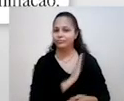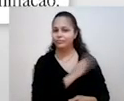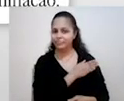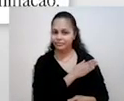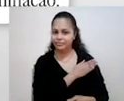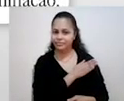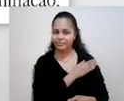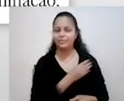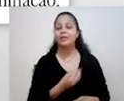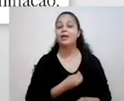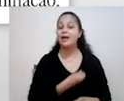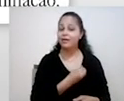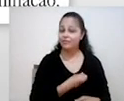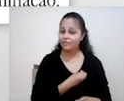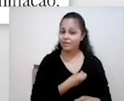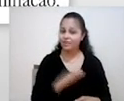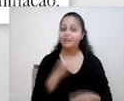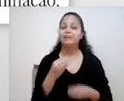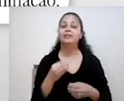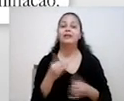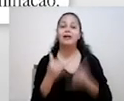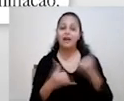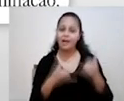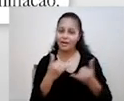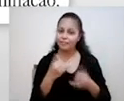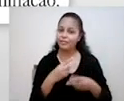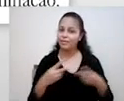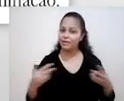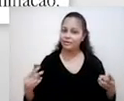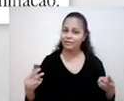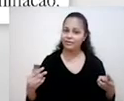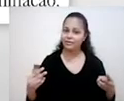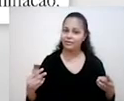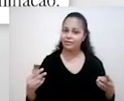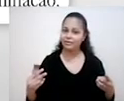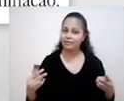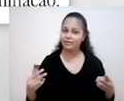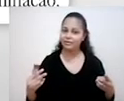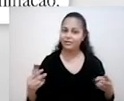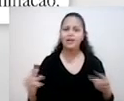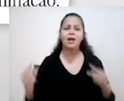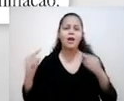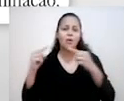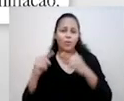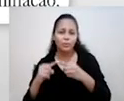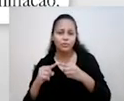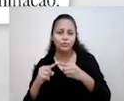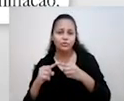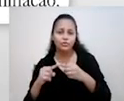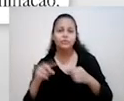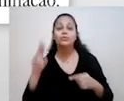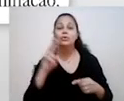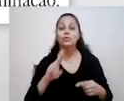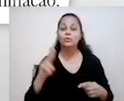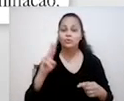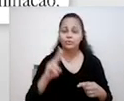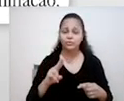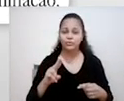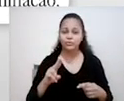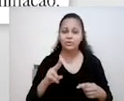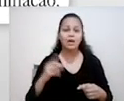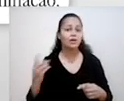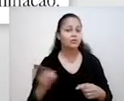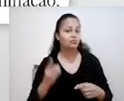participação da vida, ou então a brincadeira, a prática de esporte, não, brincar é como se fosse mais objetivo também usar no